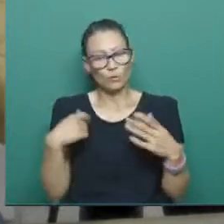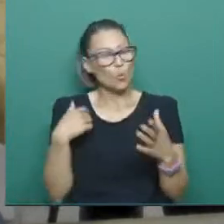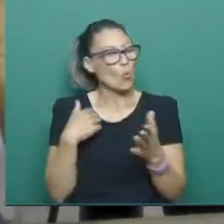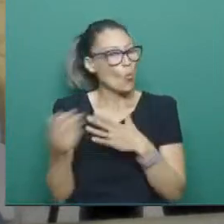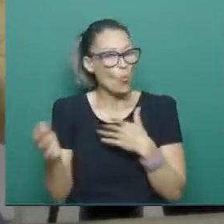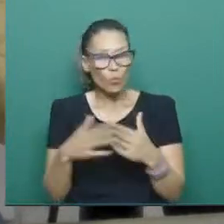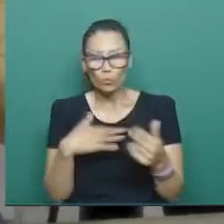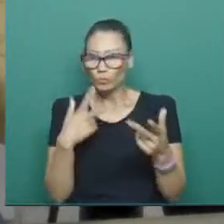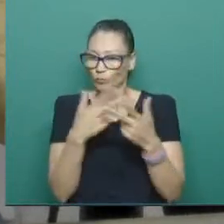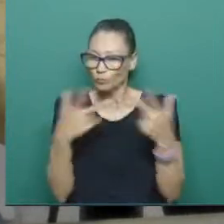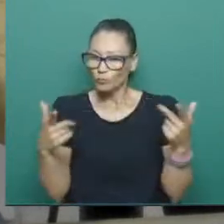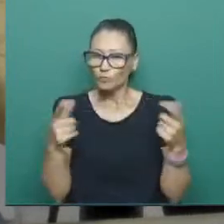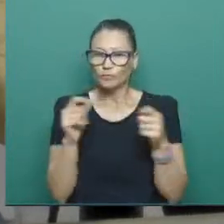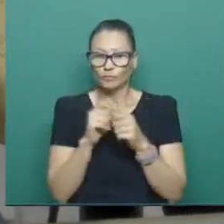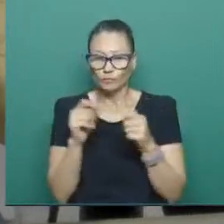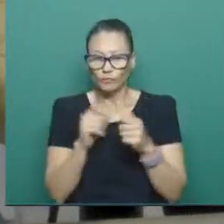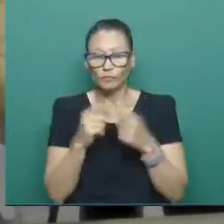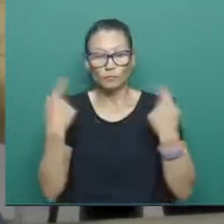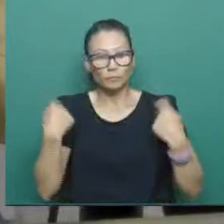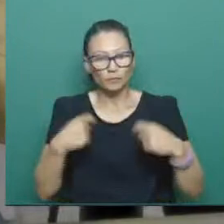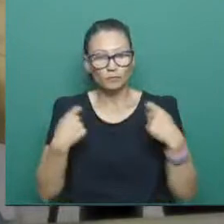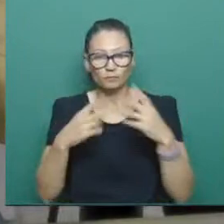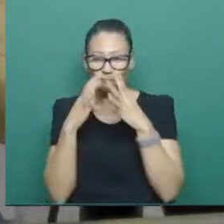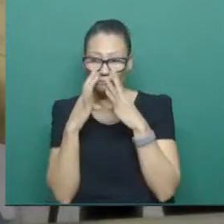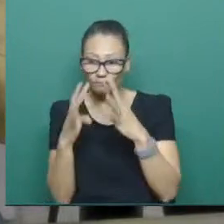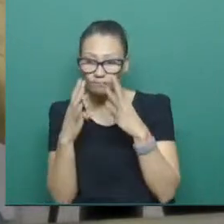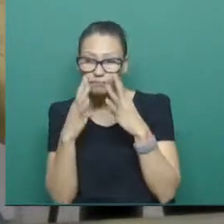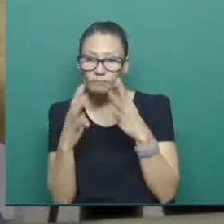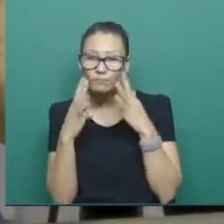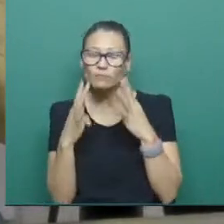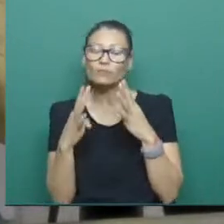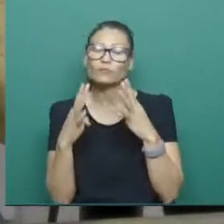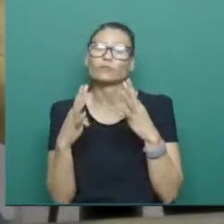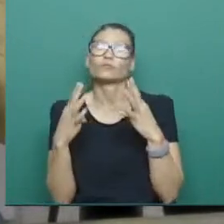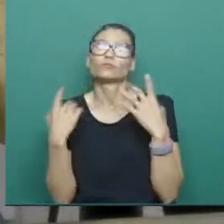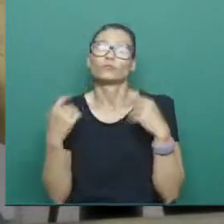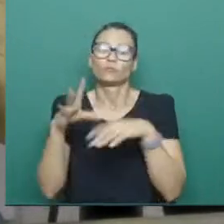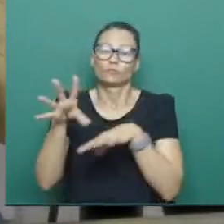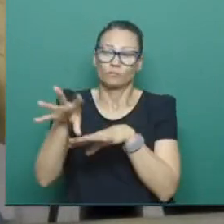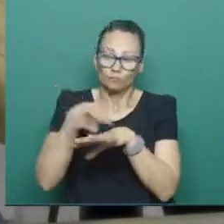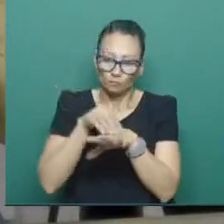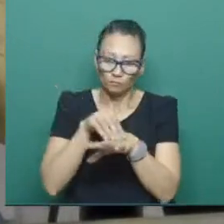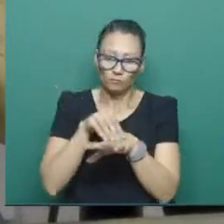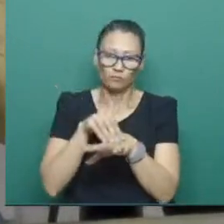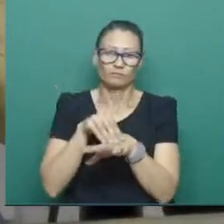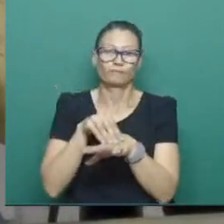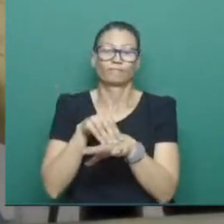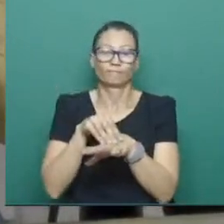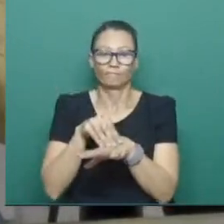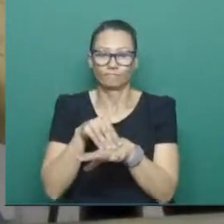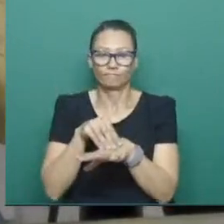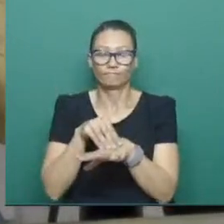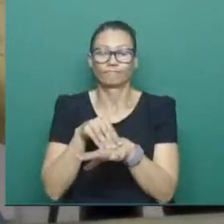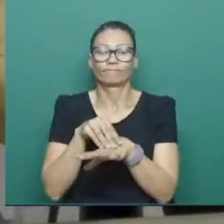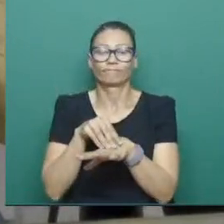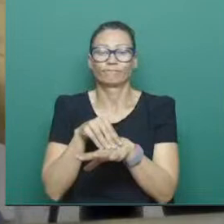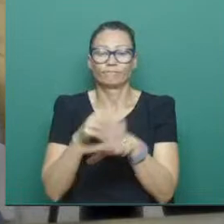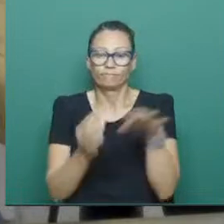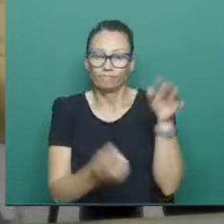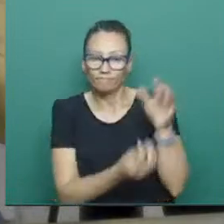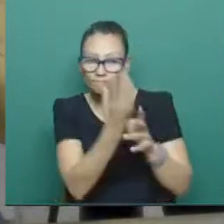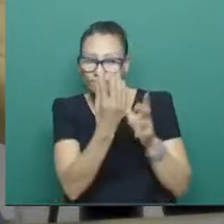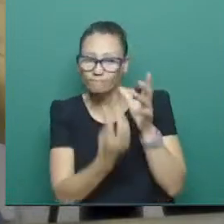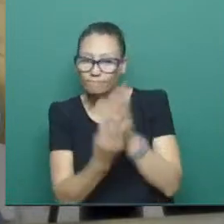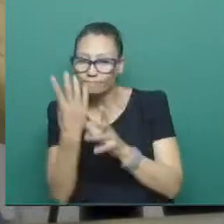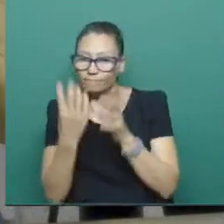coisa, tem que se escutar, mas também tem que se. Não é só escutar, é incorporar essas